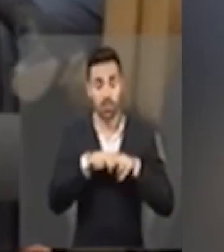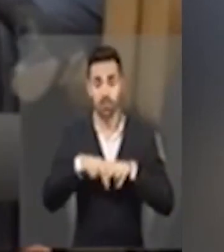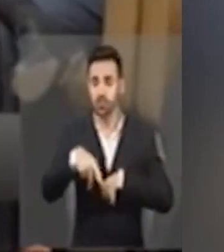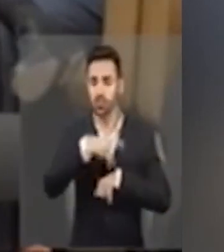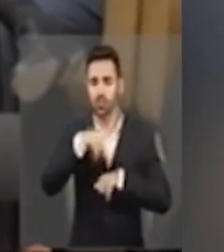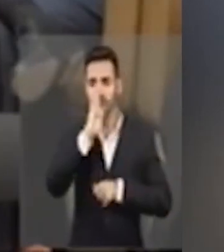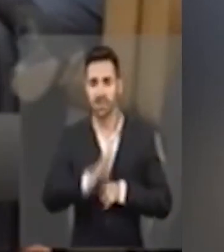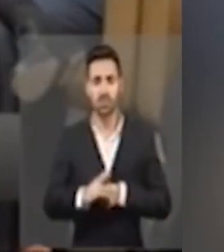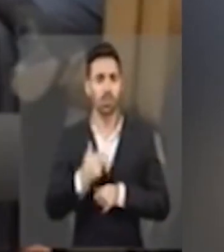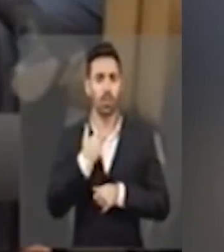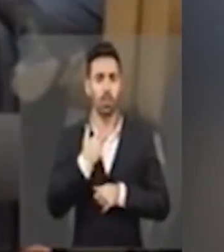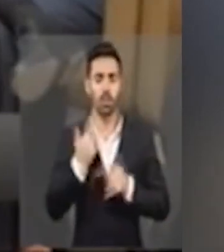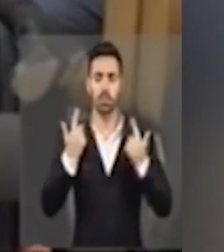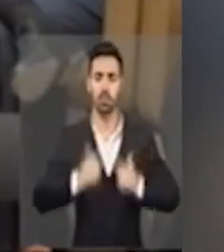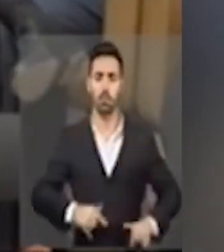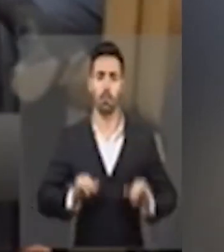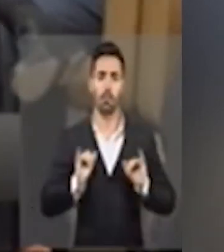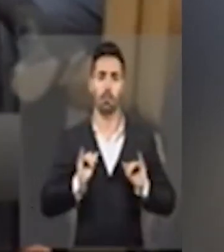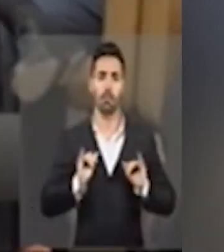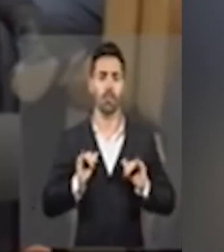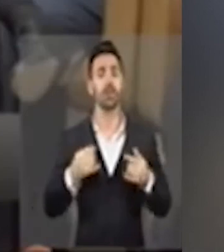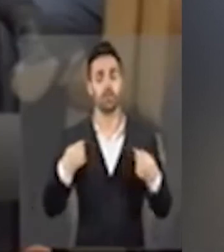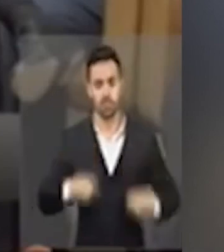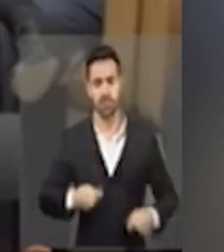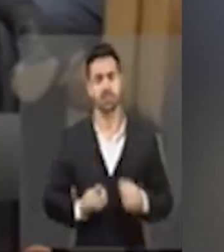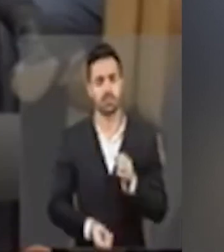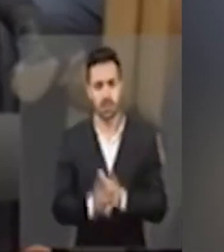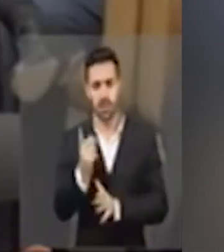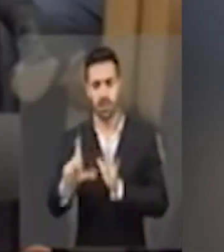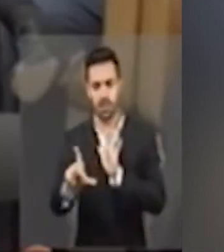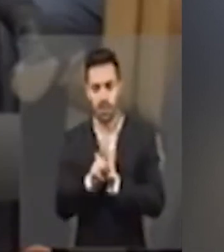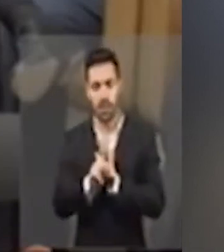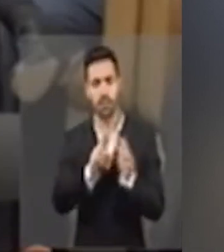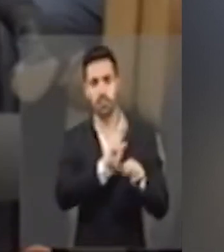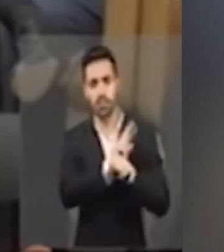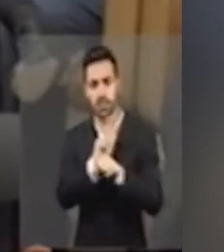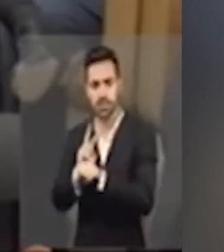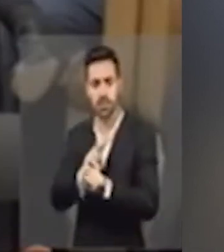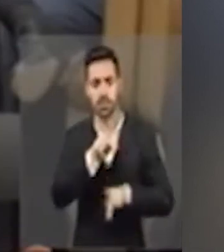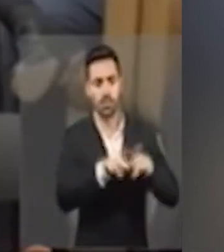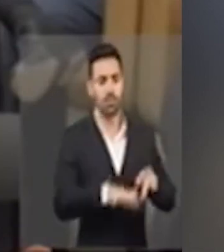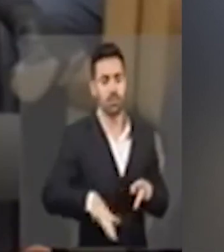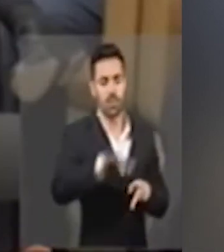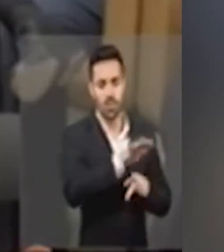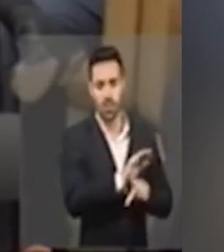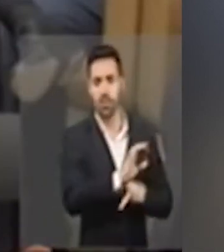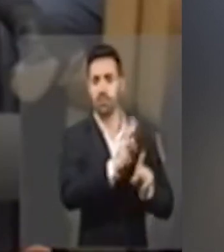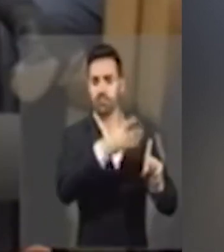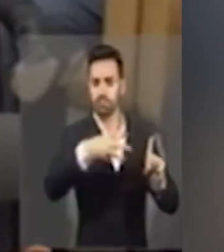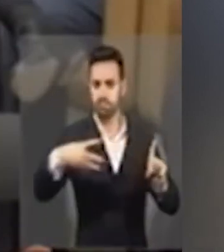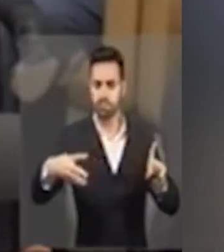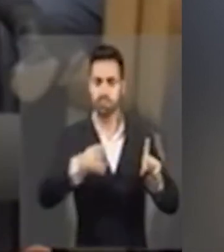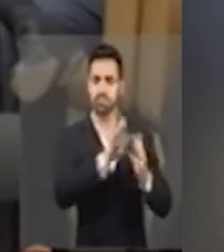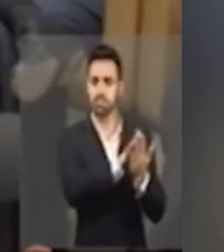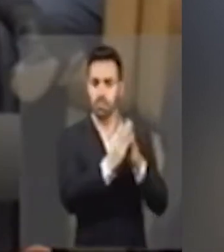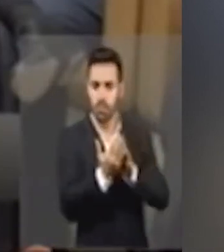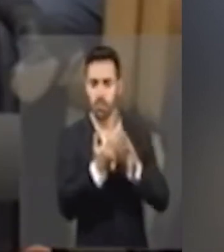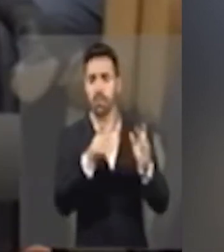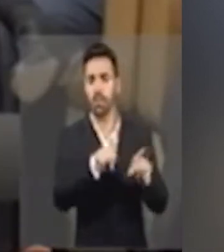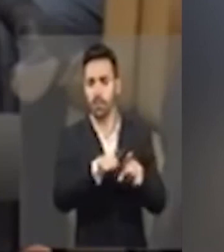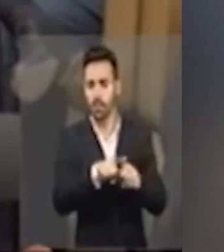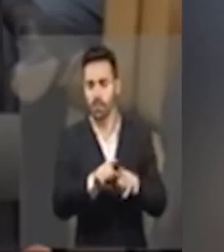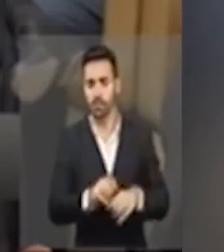se furtar de legislar em relação à homofobia ea transfobia inclusive porque